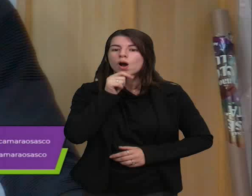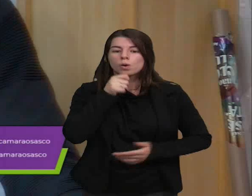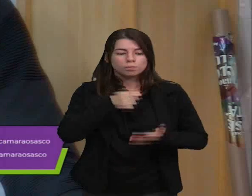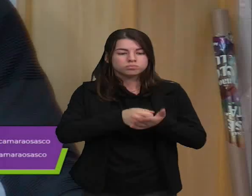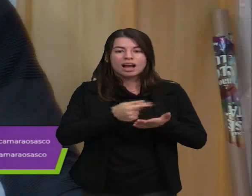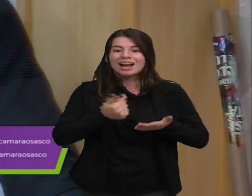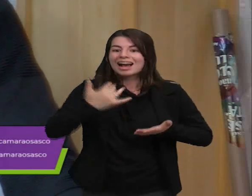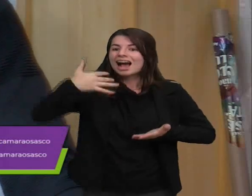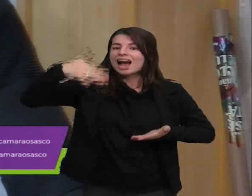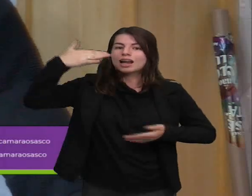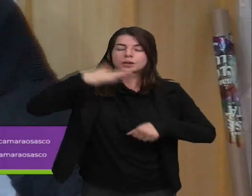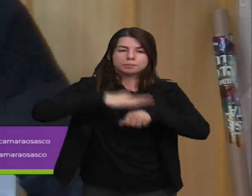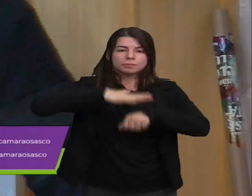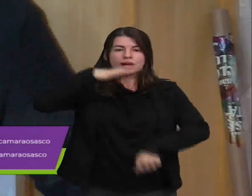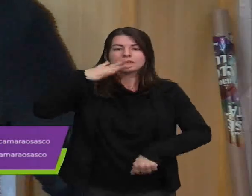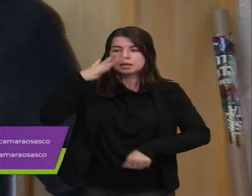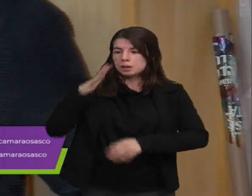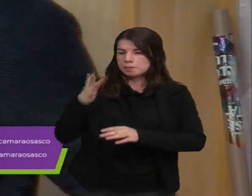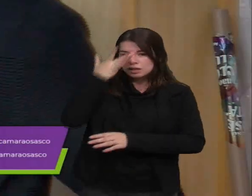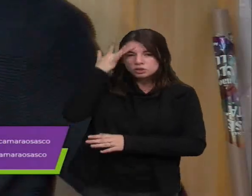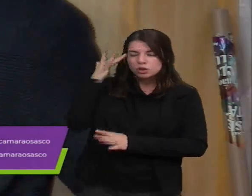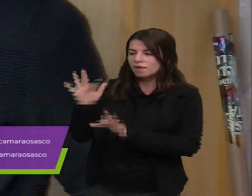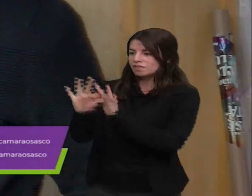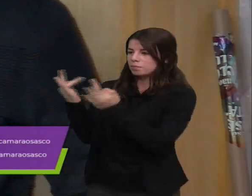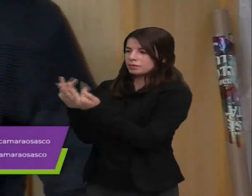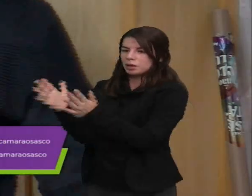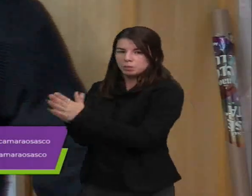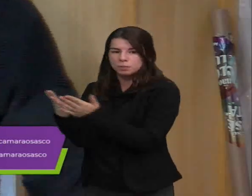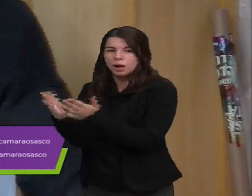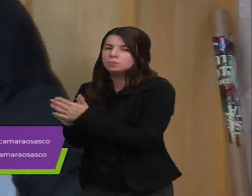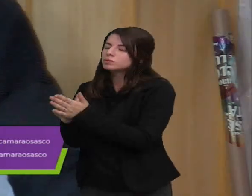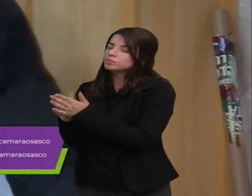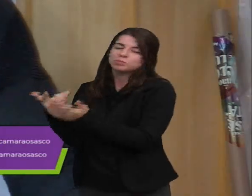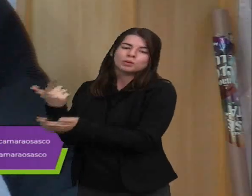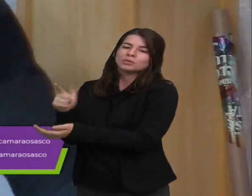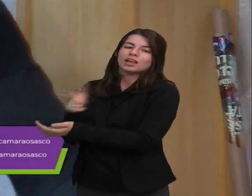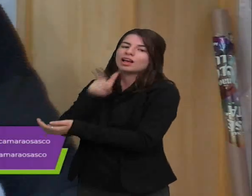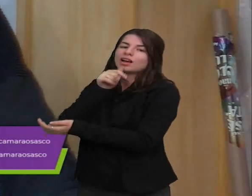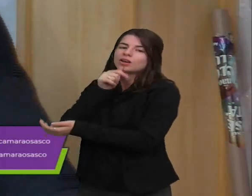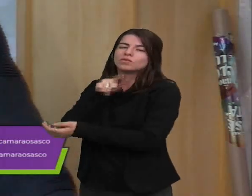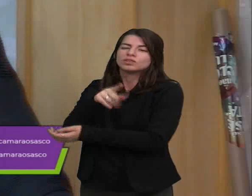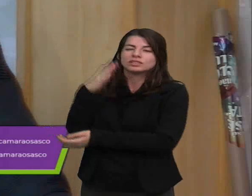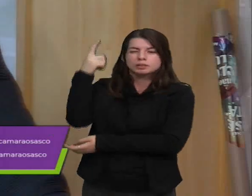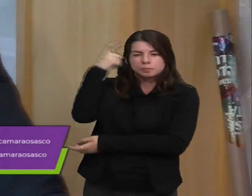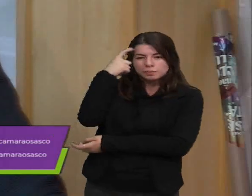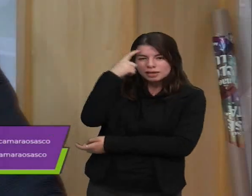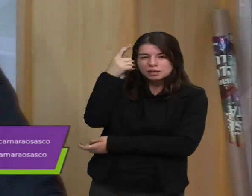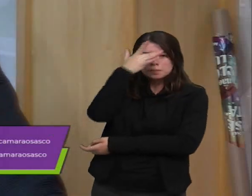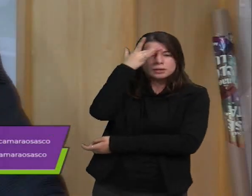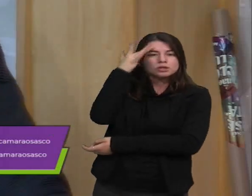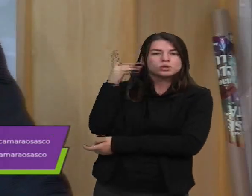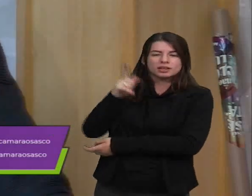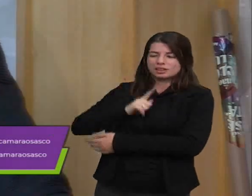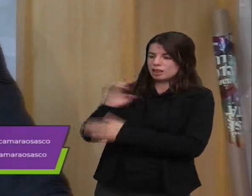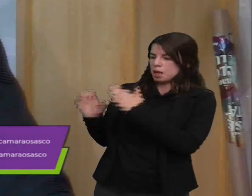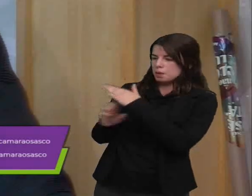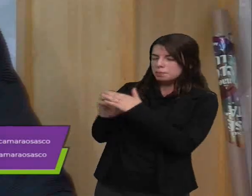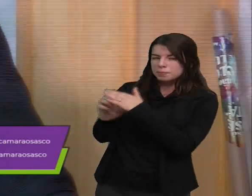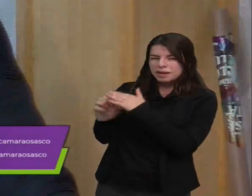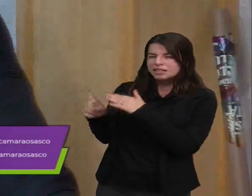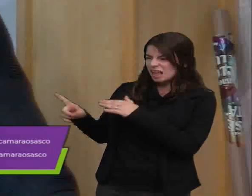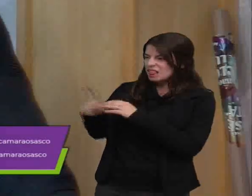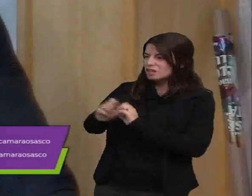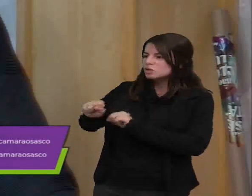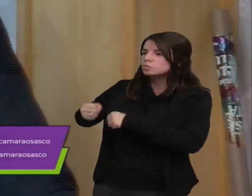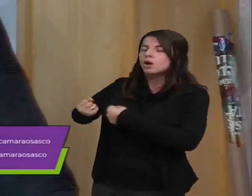aquelas famílias mais necessitadas eu vou fazer uma pergunta a vocês acho que o empresário vai fazer um esforço de chegar em um bairro distante